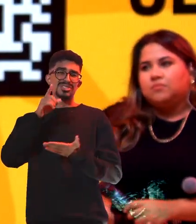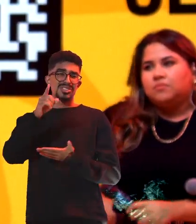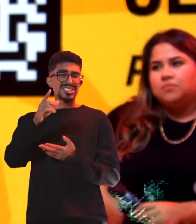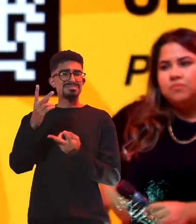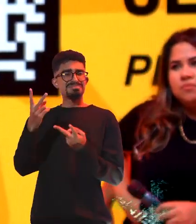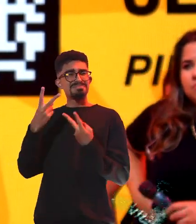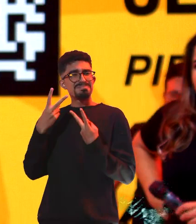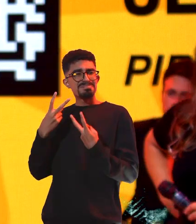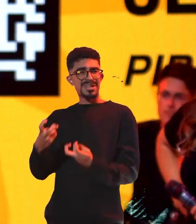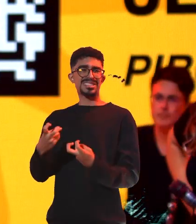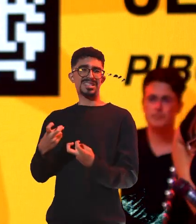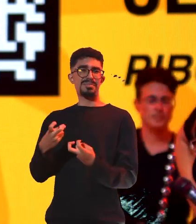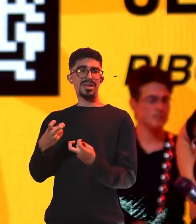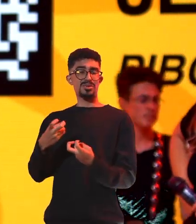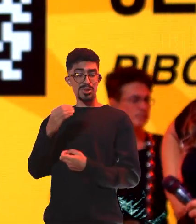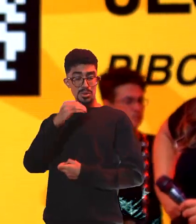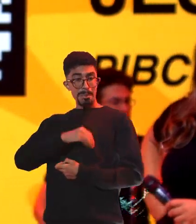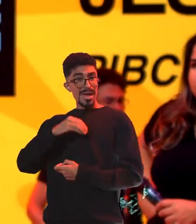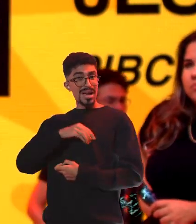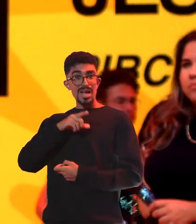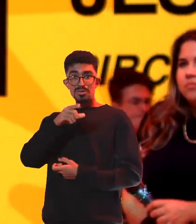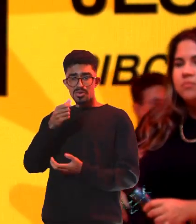está falando: para agora.